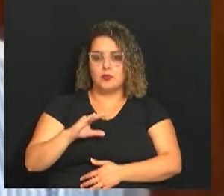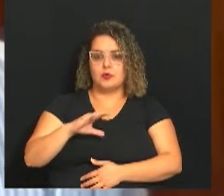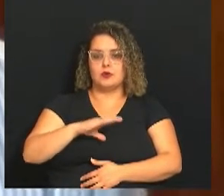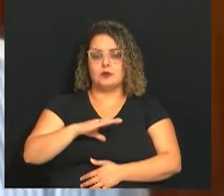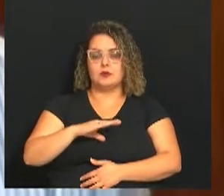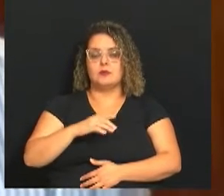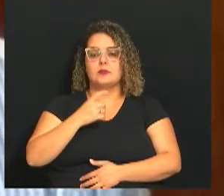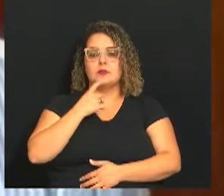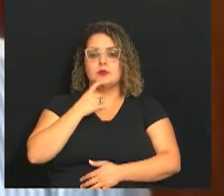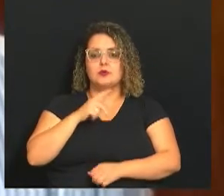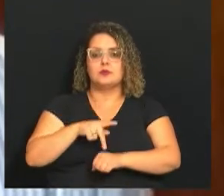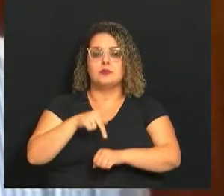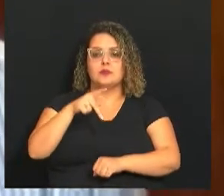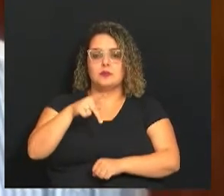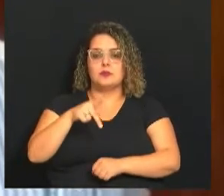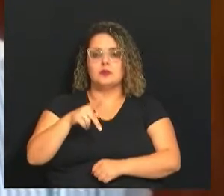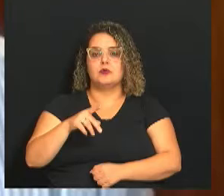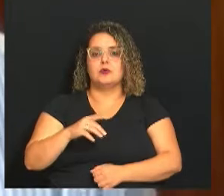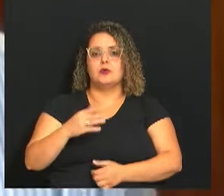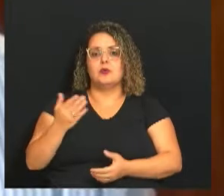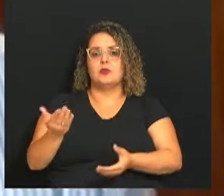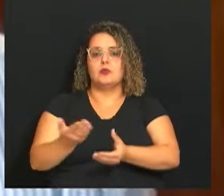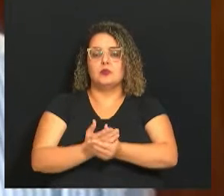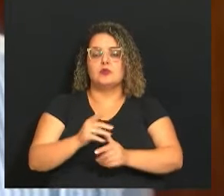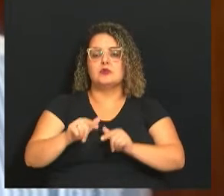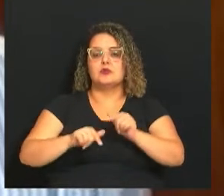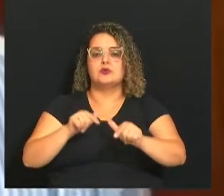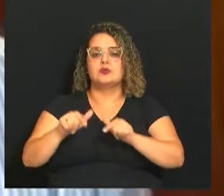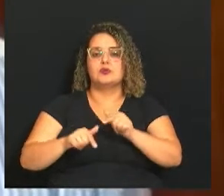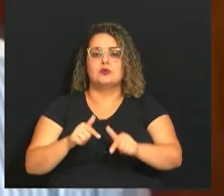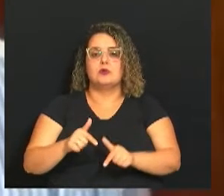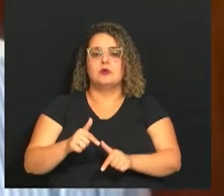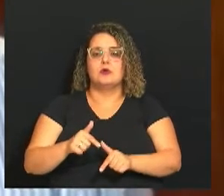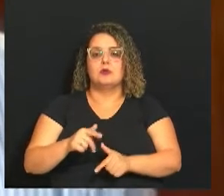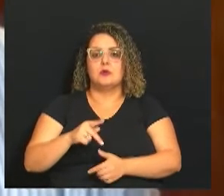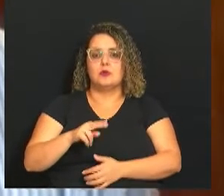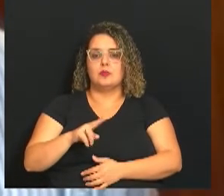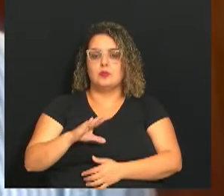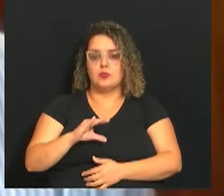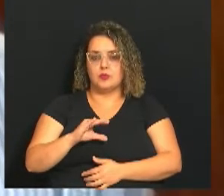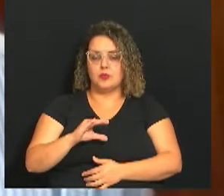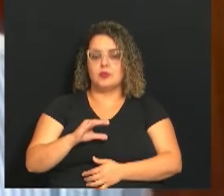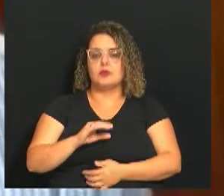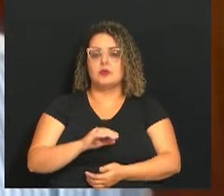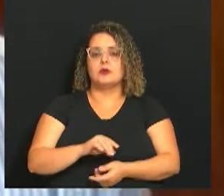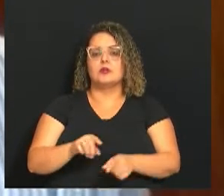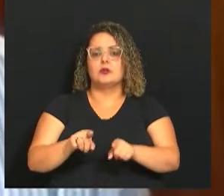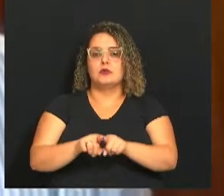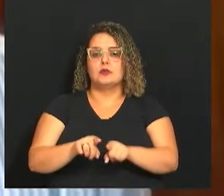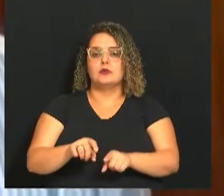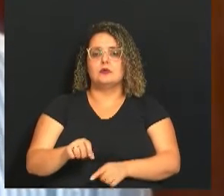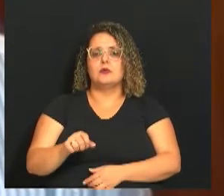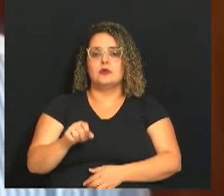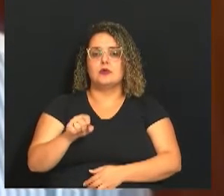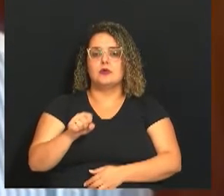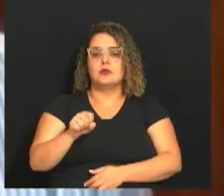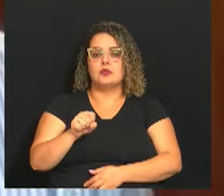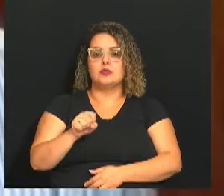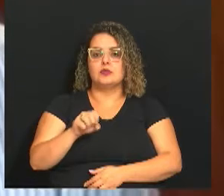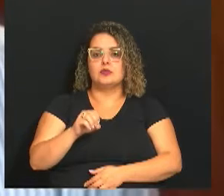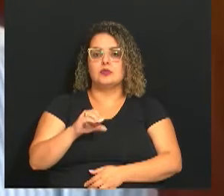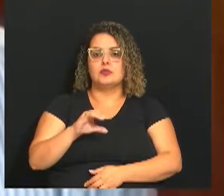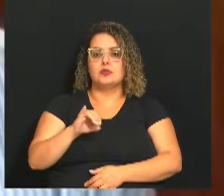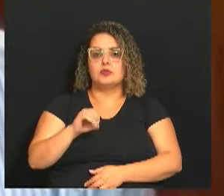em Direito e Processo do Trabalho pela PUC Campinas, e também é sócio do escritório Pereira